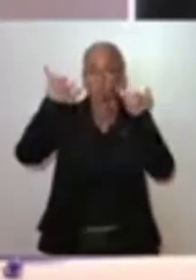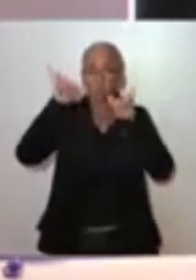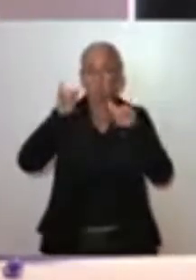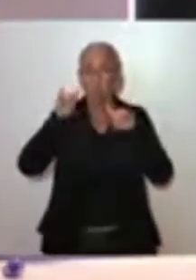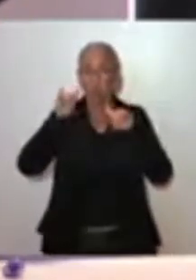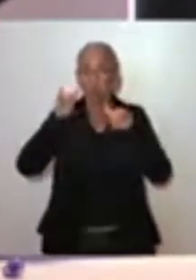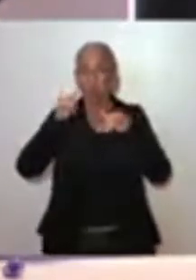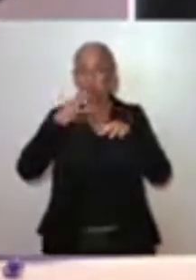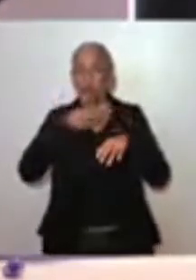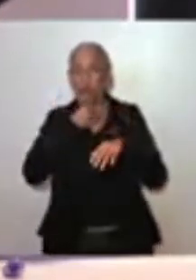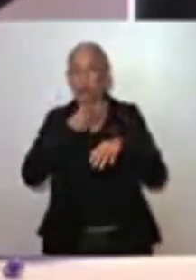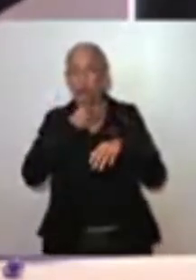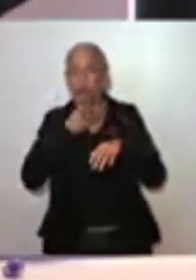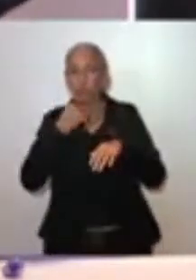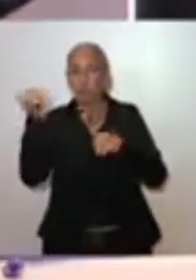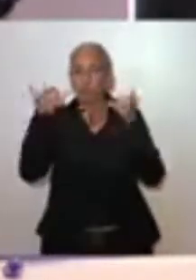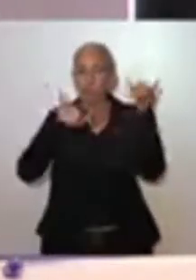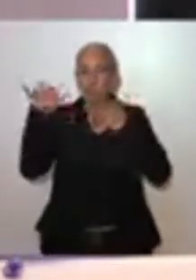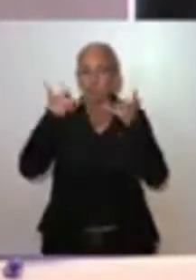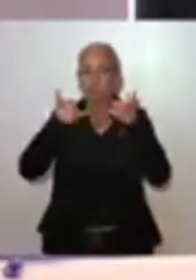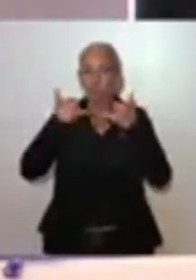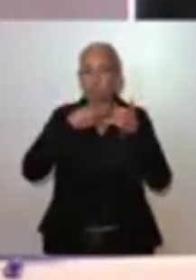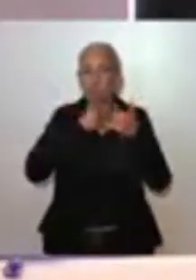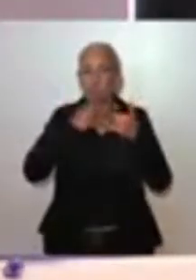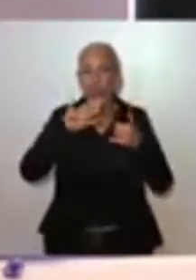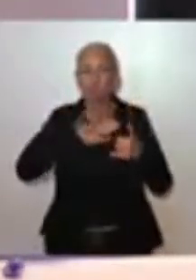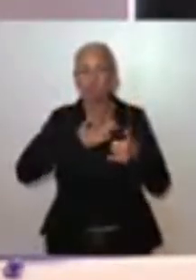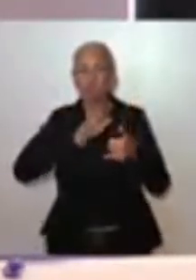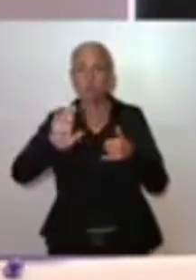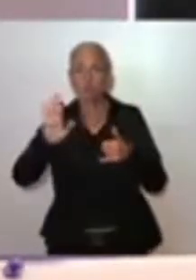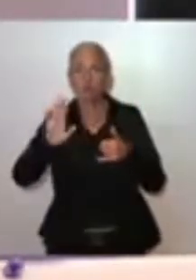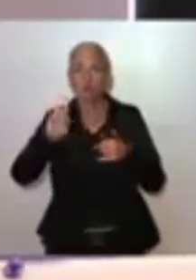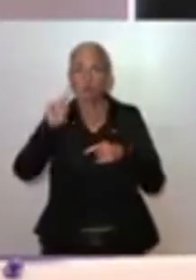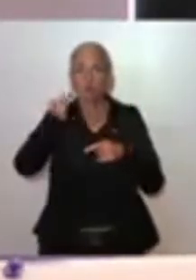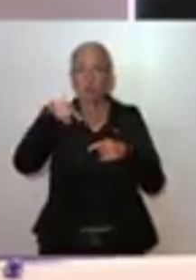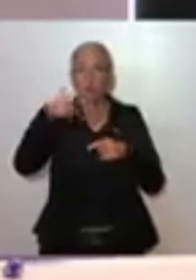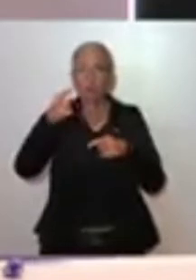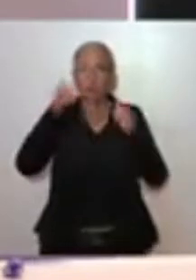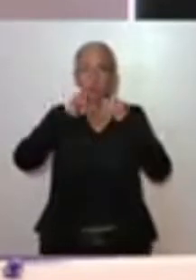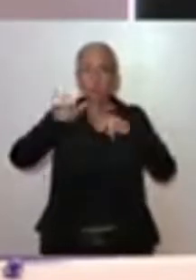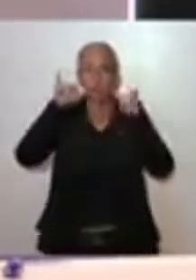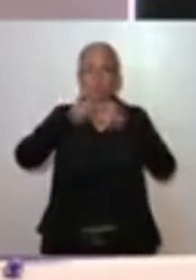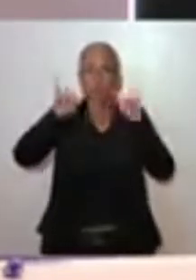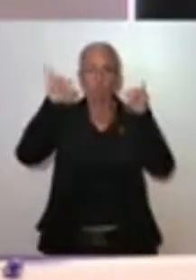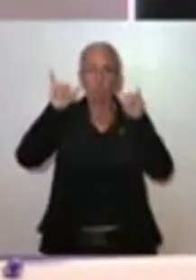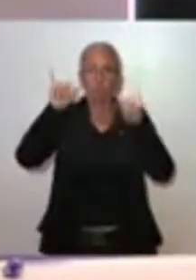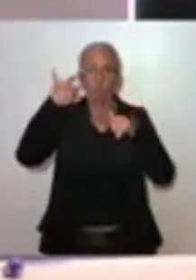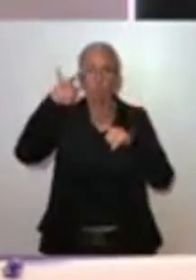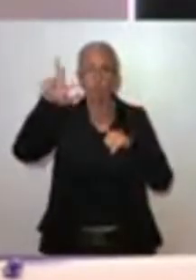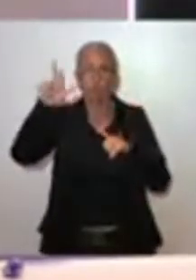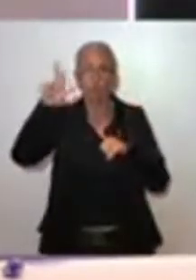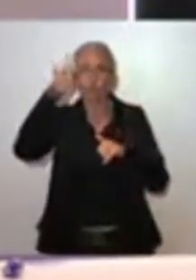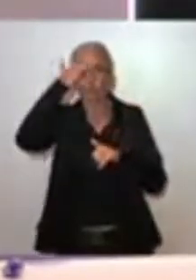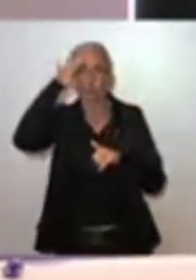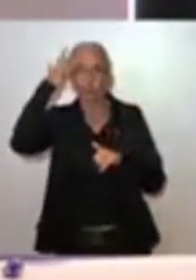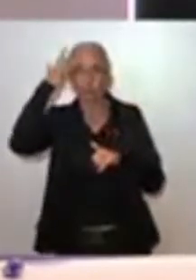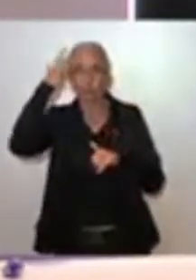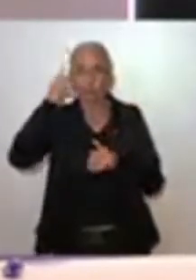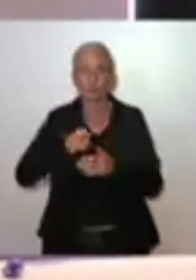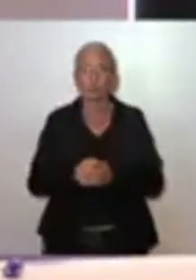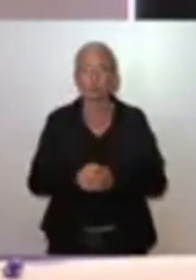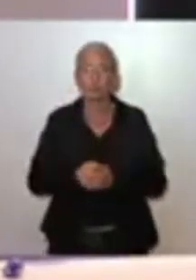notícia falsa que prejudique alguém que você não gosta e depois ficar ind além do repasse o notícia falsa que prejudiquem você gosta